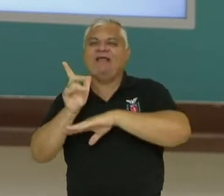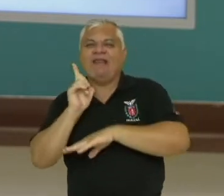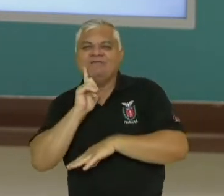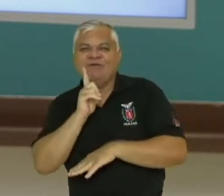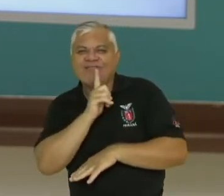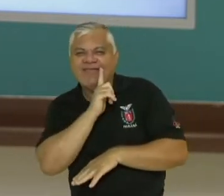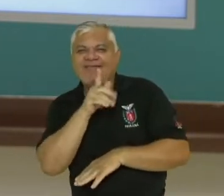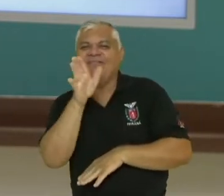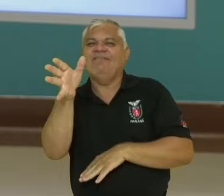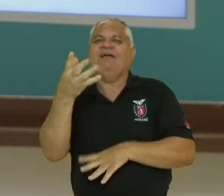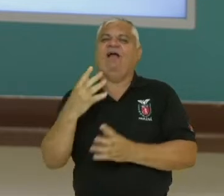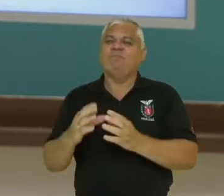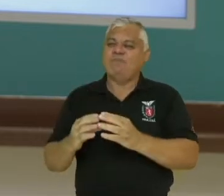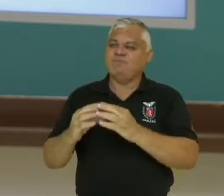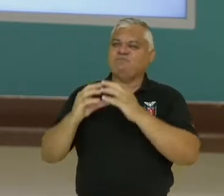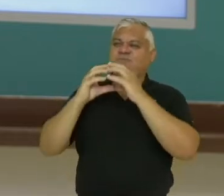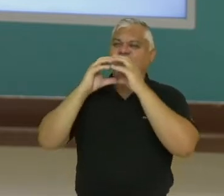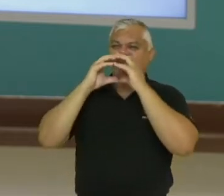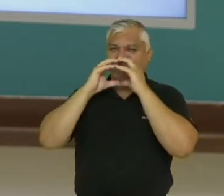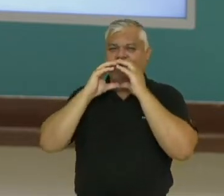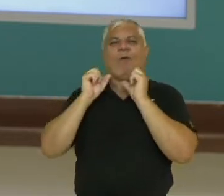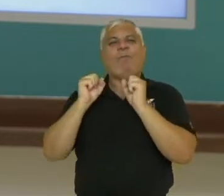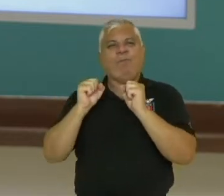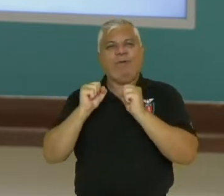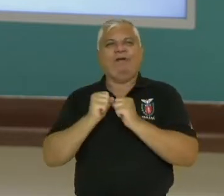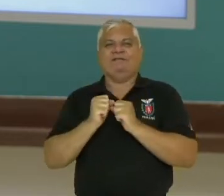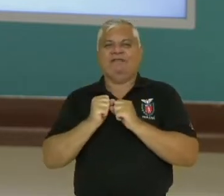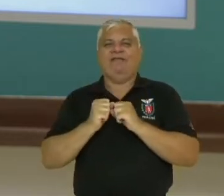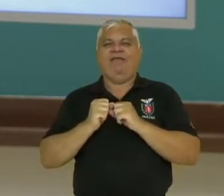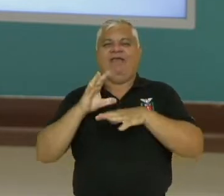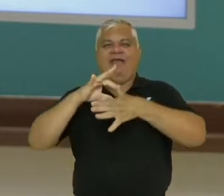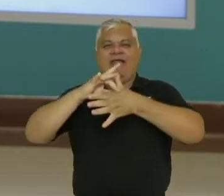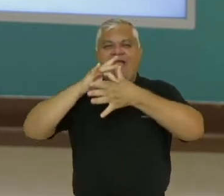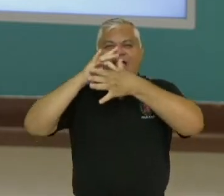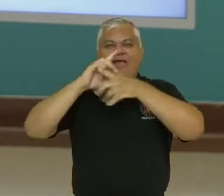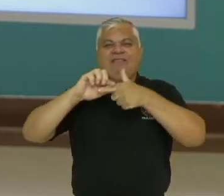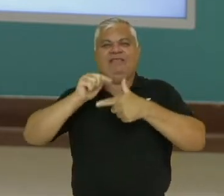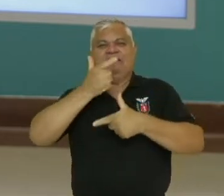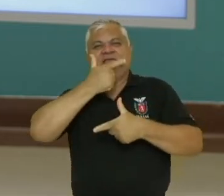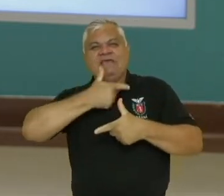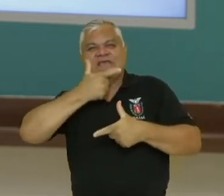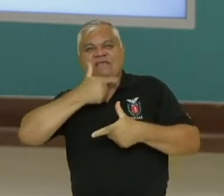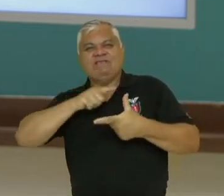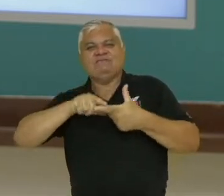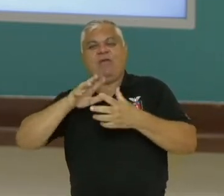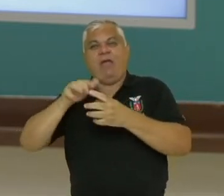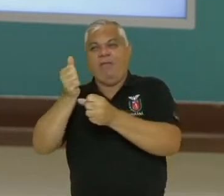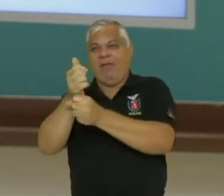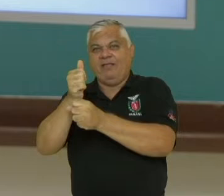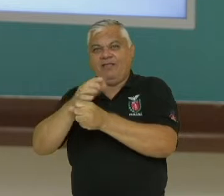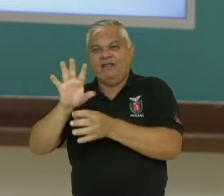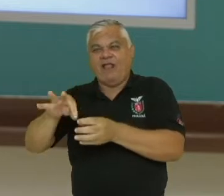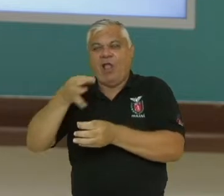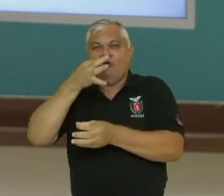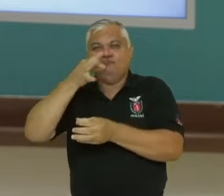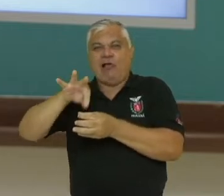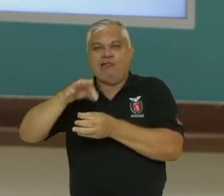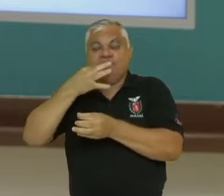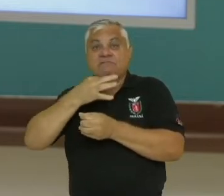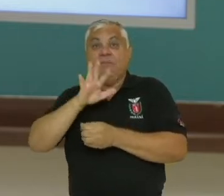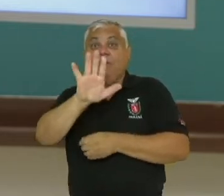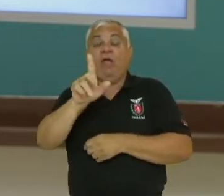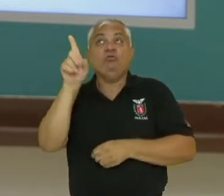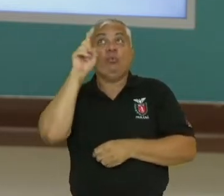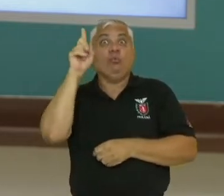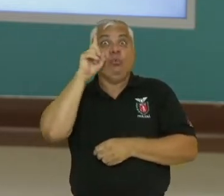lanchonete, comer um hambúrguer, né? Ali, ó, tem a carne, tem o queijo, a batatinha frita. Não pode todo